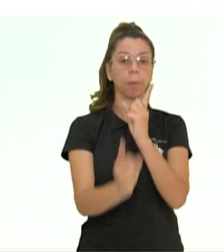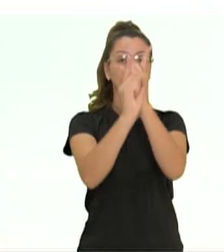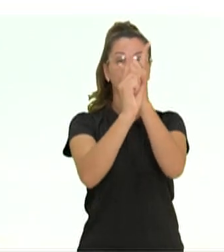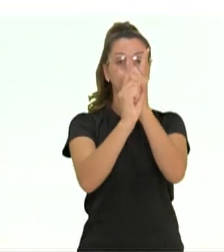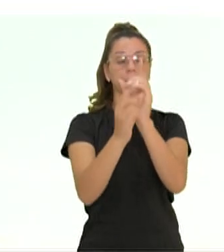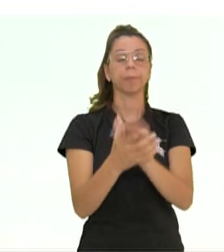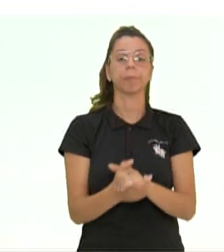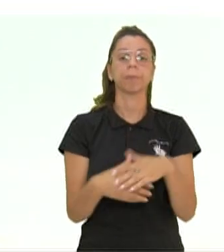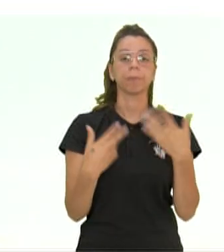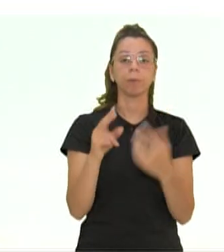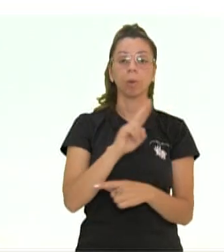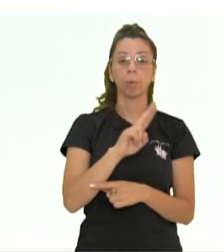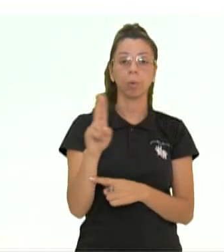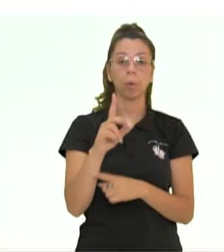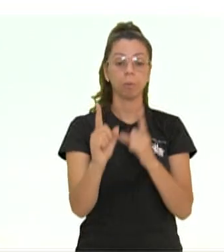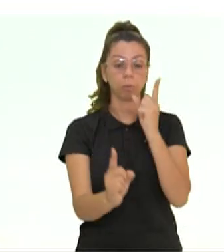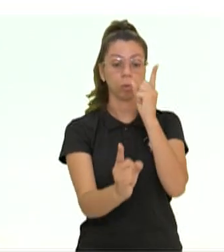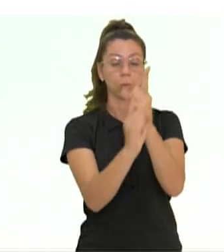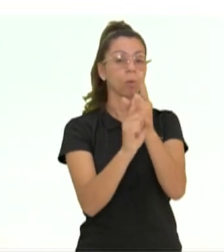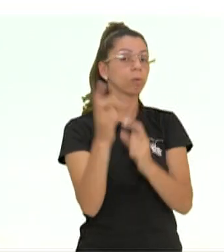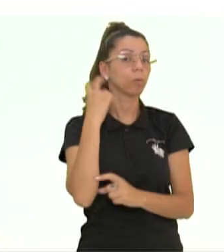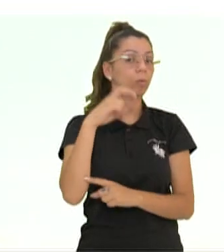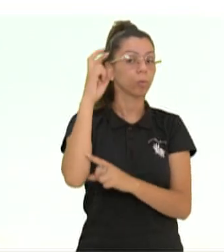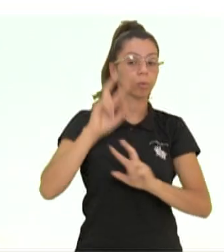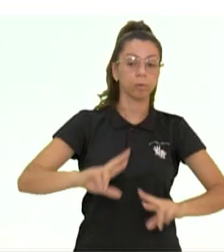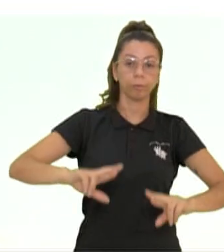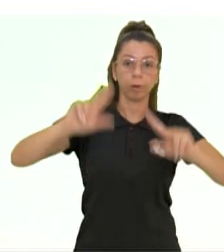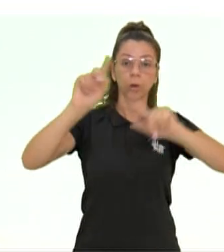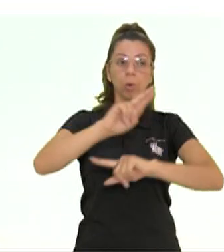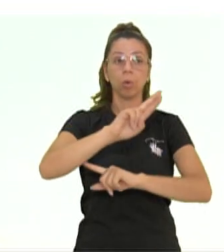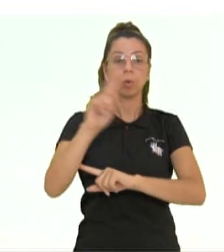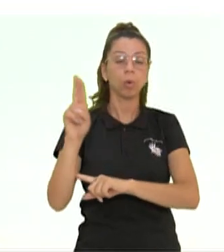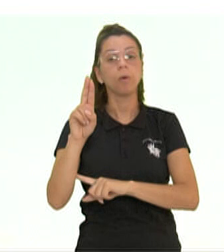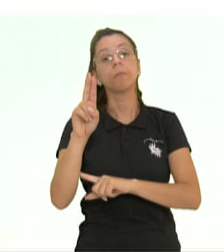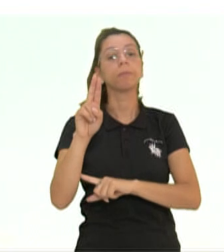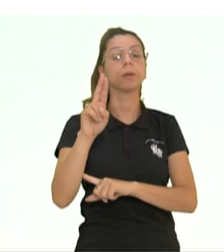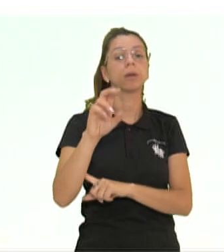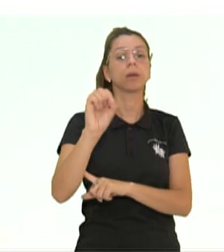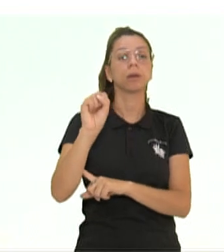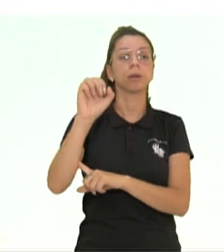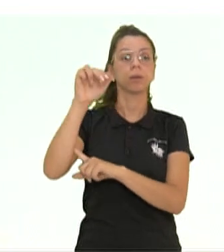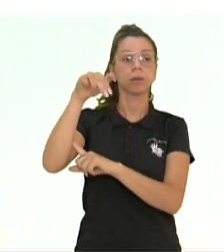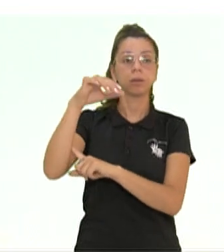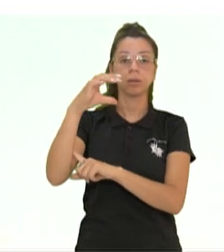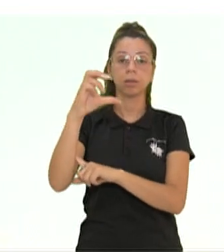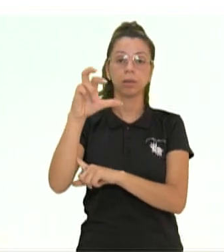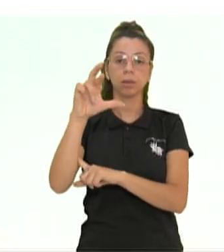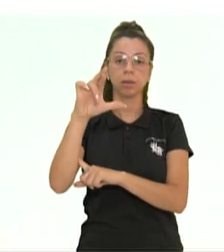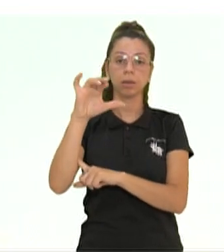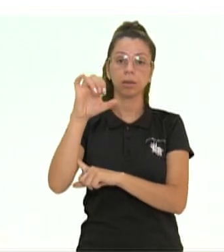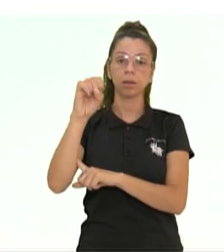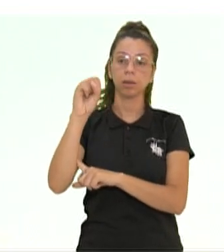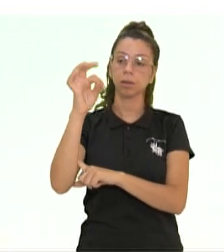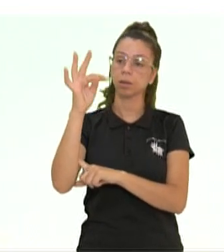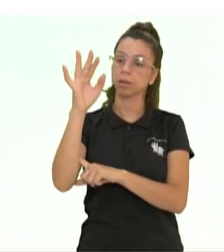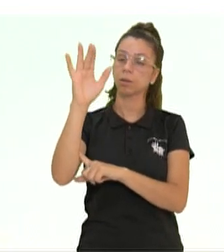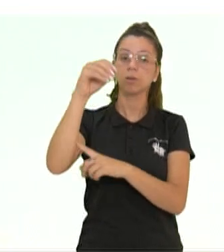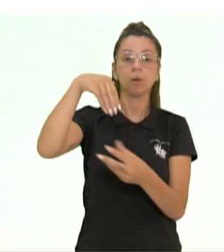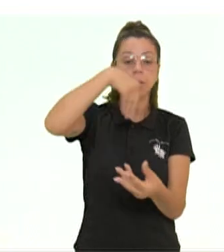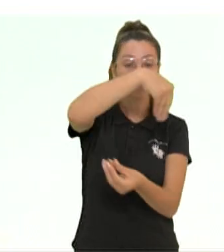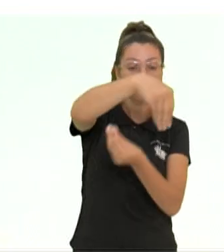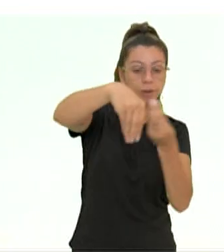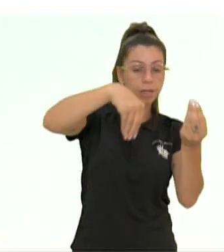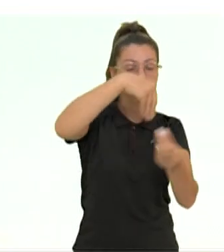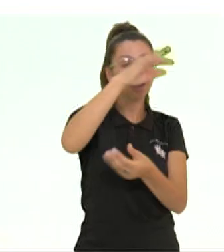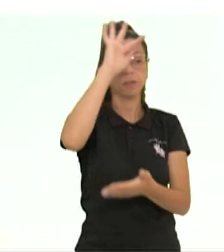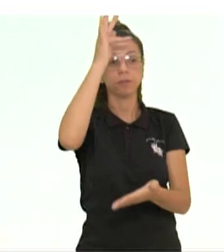esse encontro chamamos de sincretismo cultural. Então, povos diferentes que se misturam, né, com a sua fé,